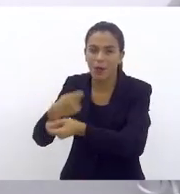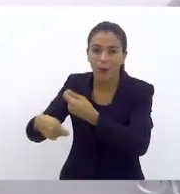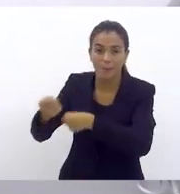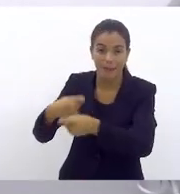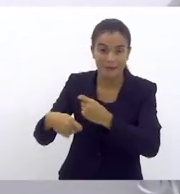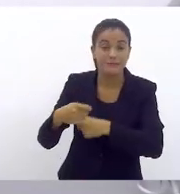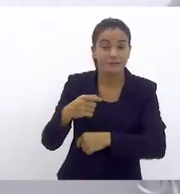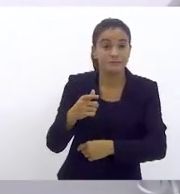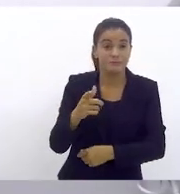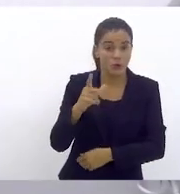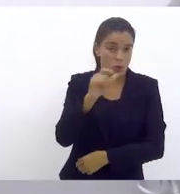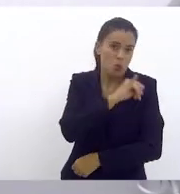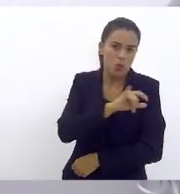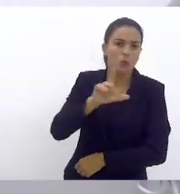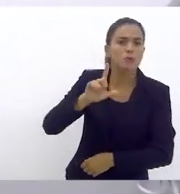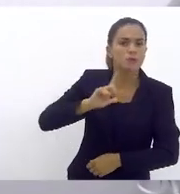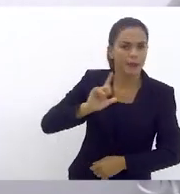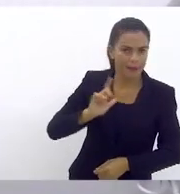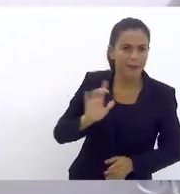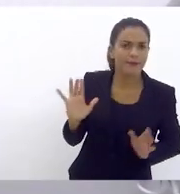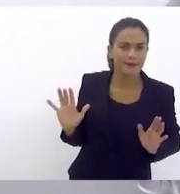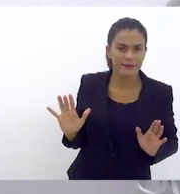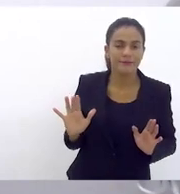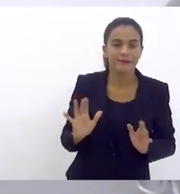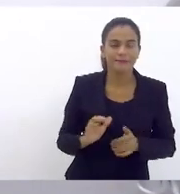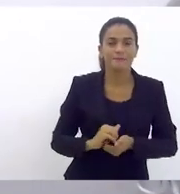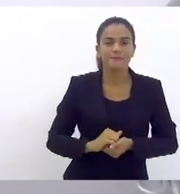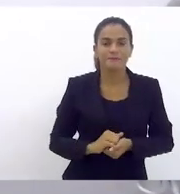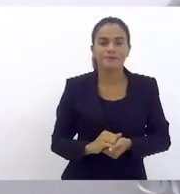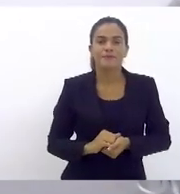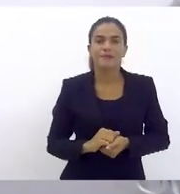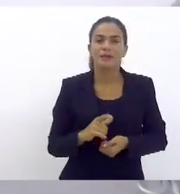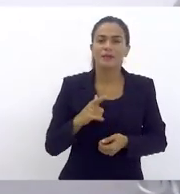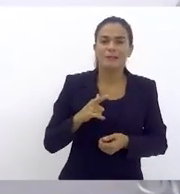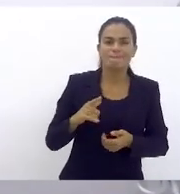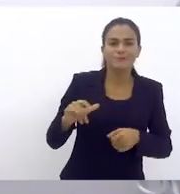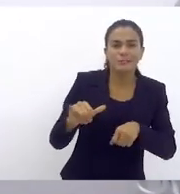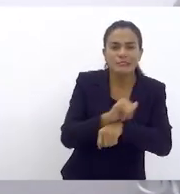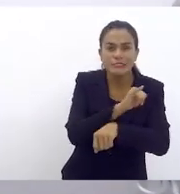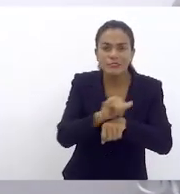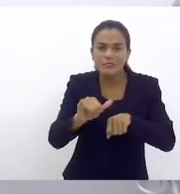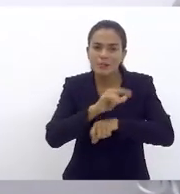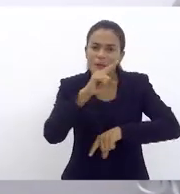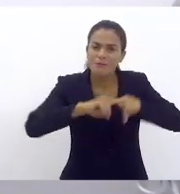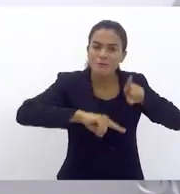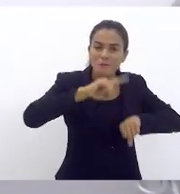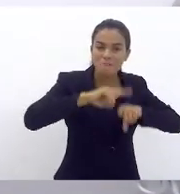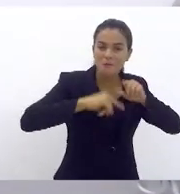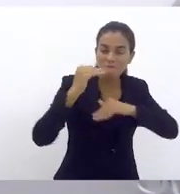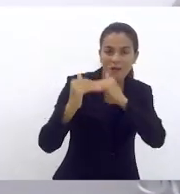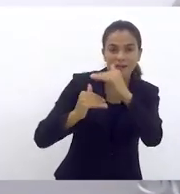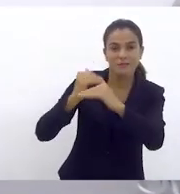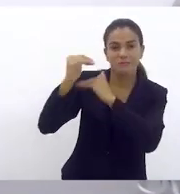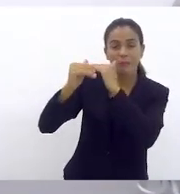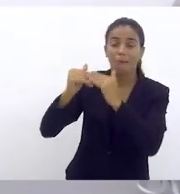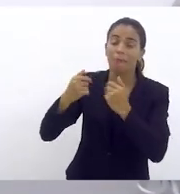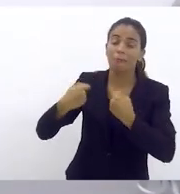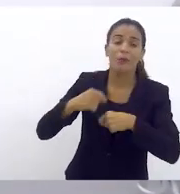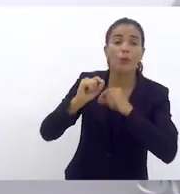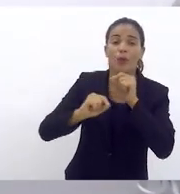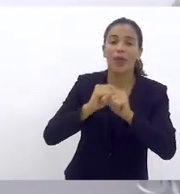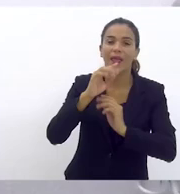Rio de Janeiro já tem né digamos assim é substância para desenvolver mas precisa de fato